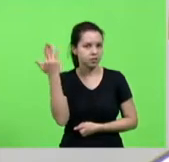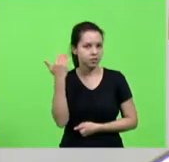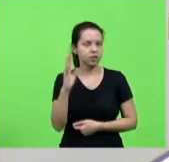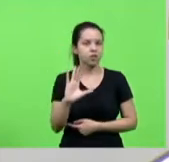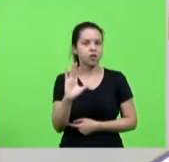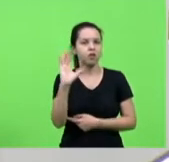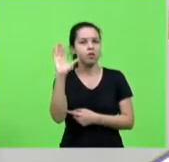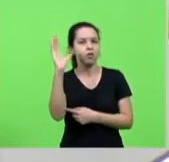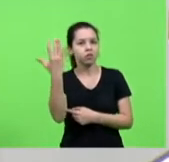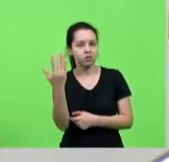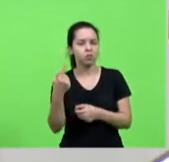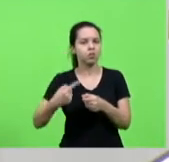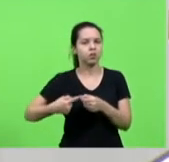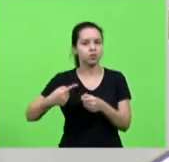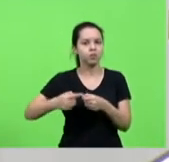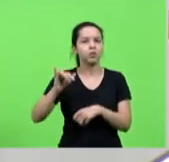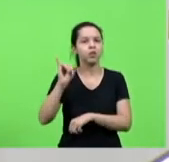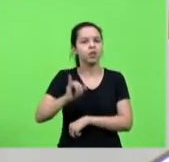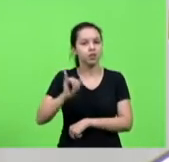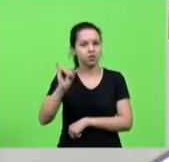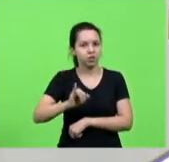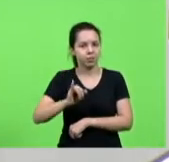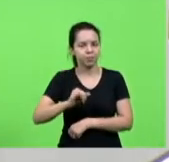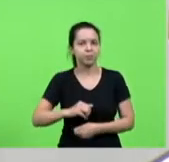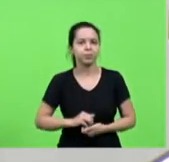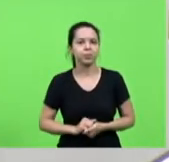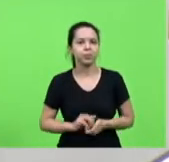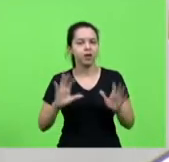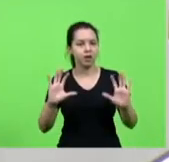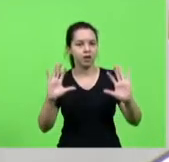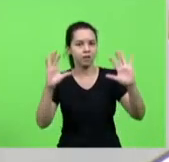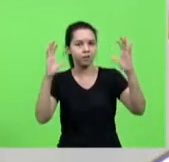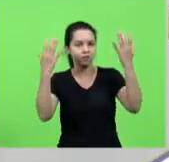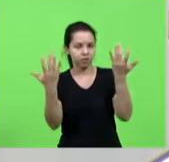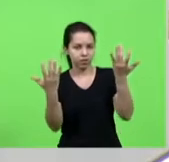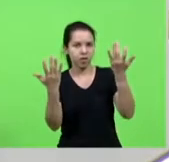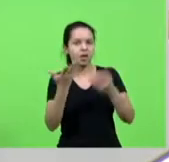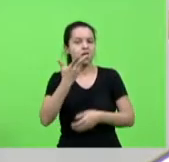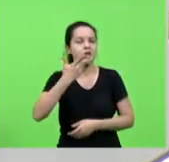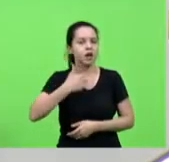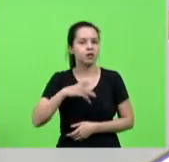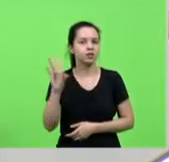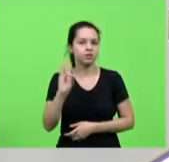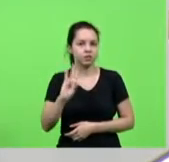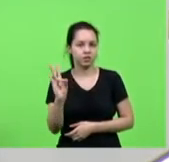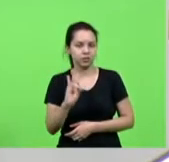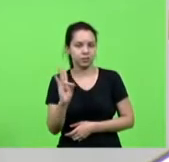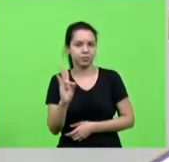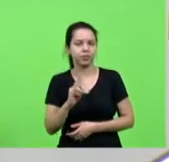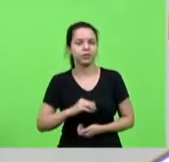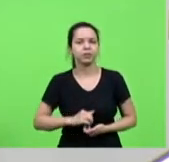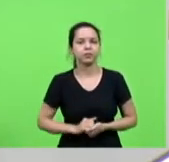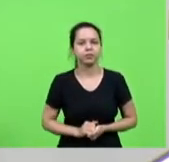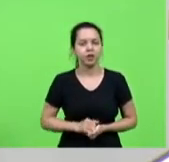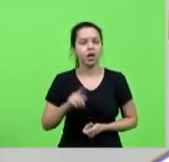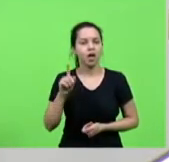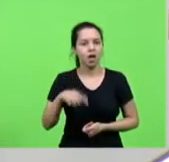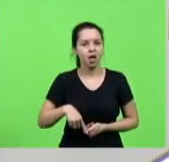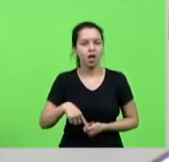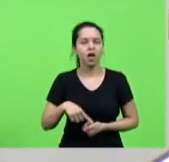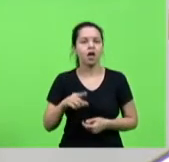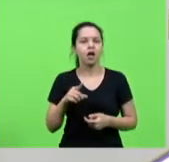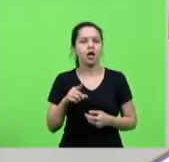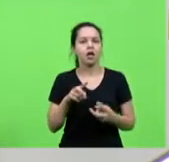no município de Itajaí? Um evento chamado Criança Viada, que consistia basicamente em transmissões de